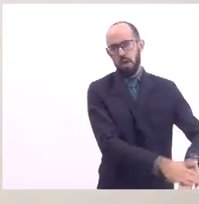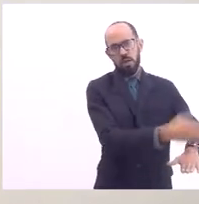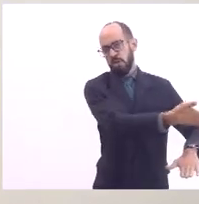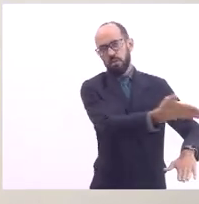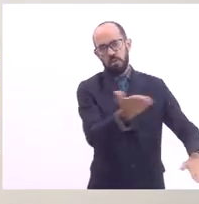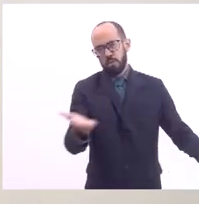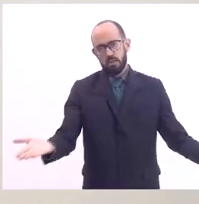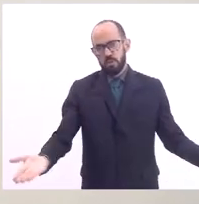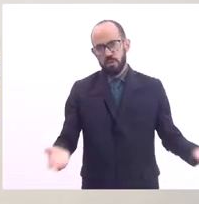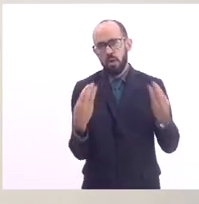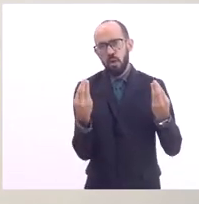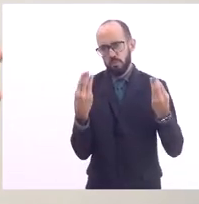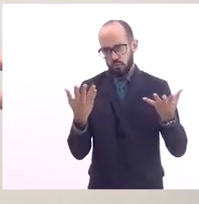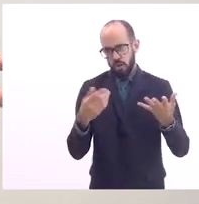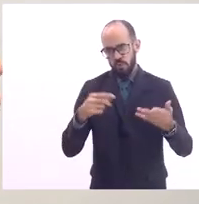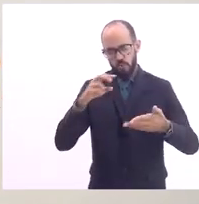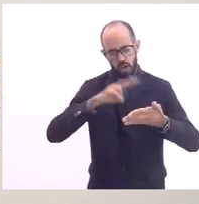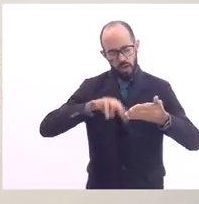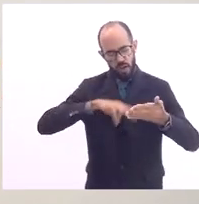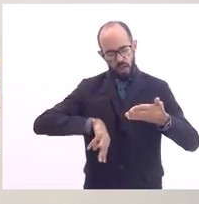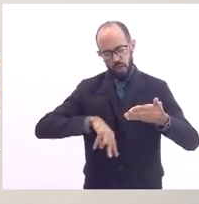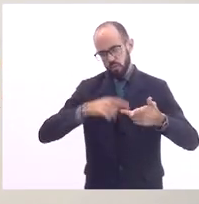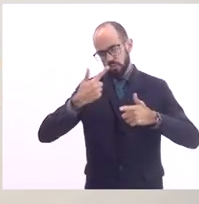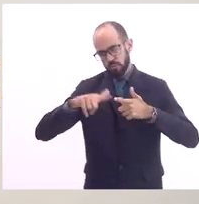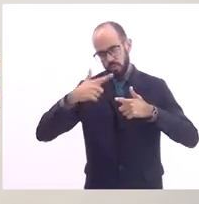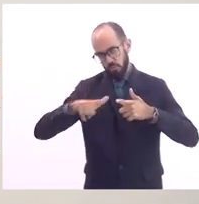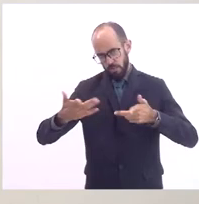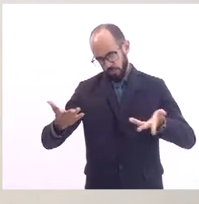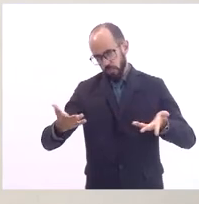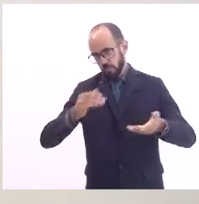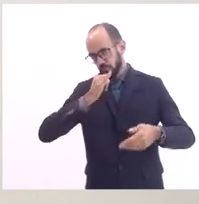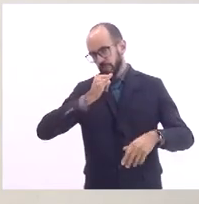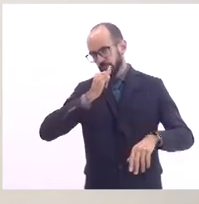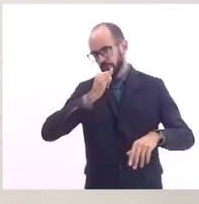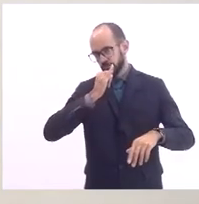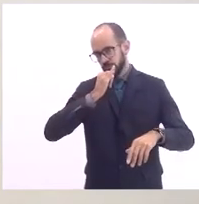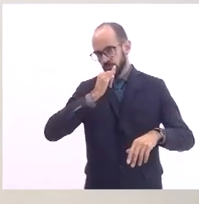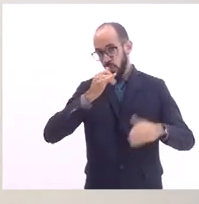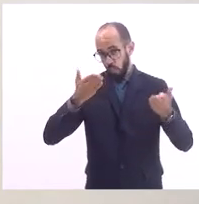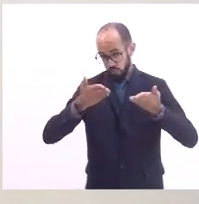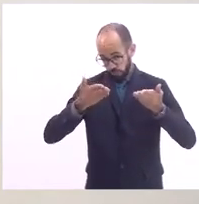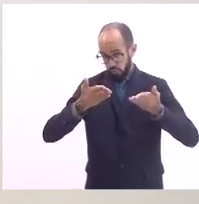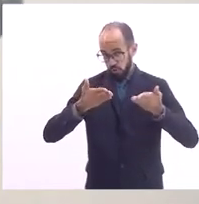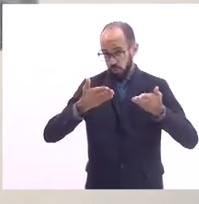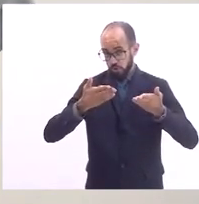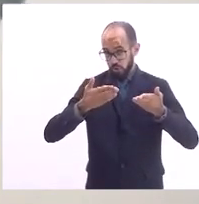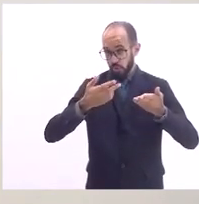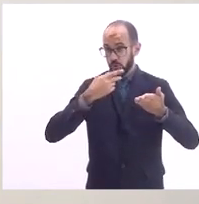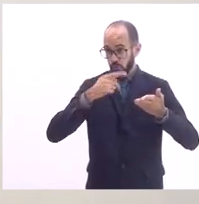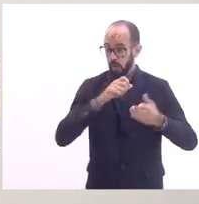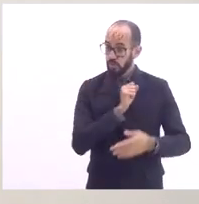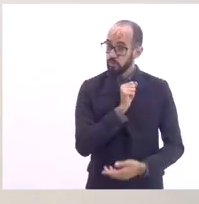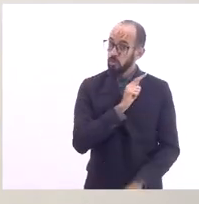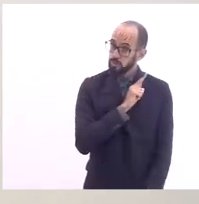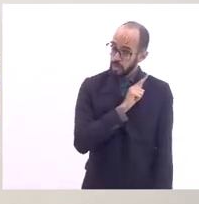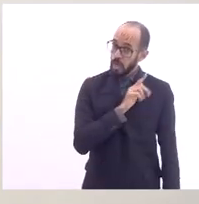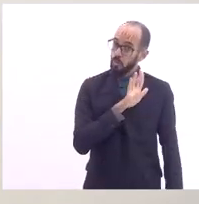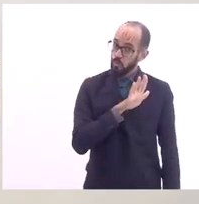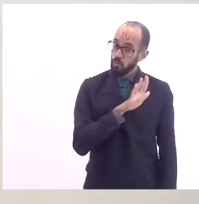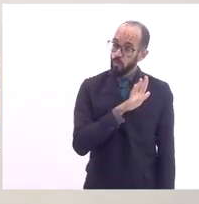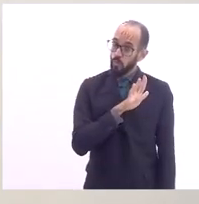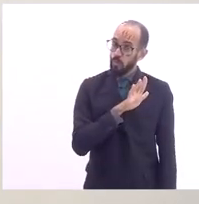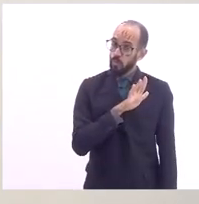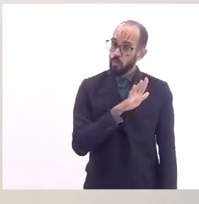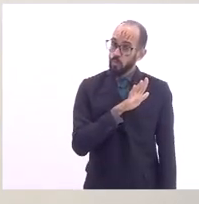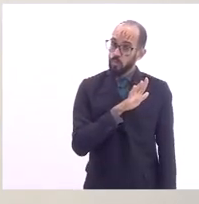Eu alenquei alguns problemas aqui, entendeu? Por exemplo, hoje lá em, vou falar para o São Gonçalo, como população, você não